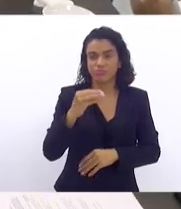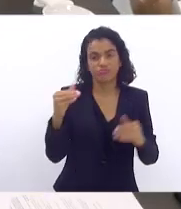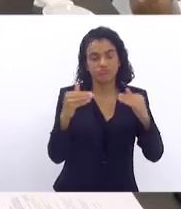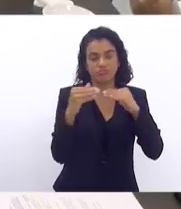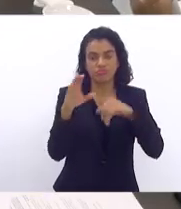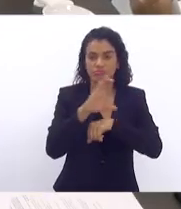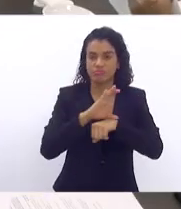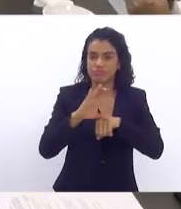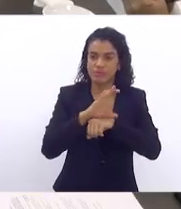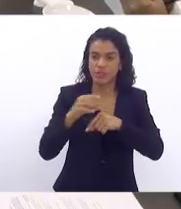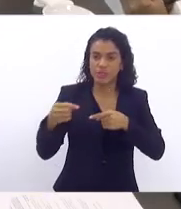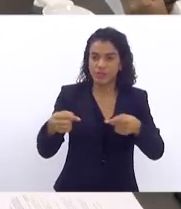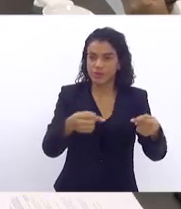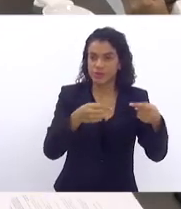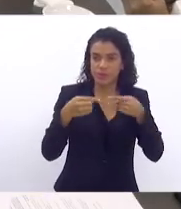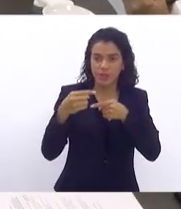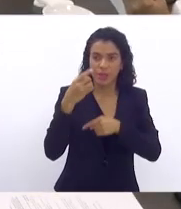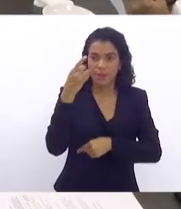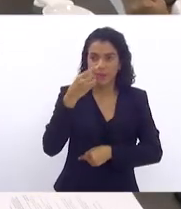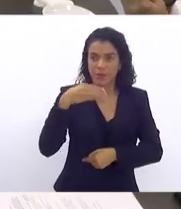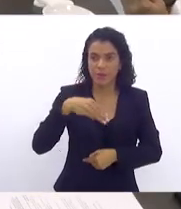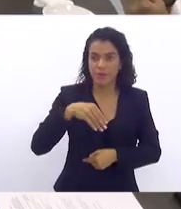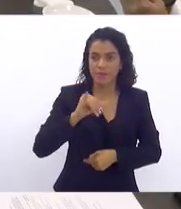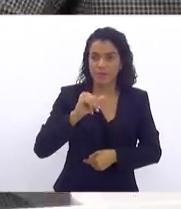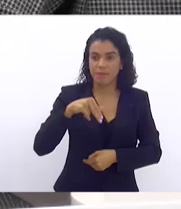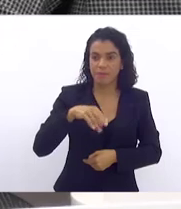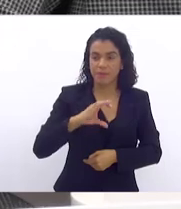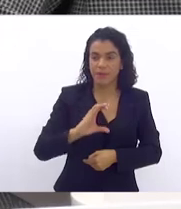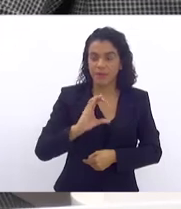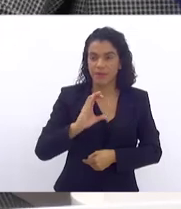constitucionalidade. Em discussão, para discutir, deputado Carlos Mink. Presidente.